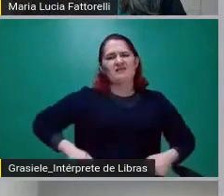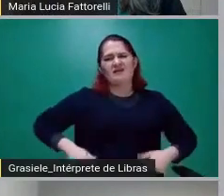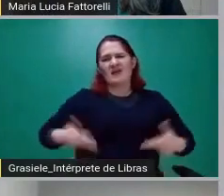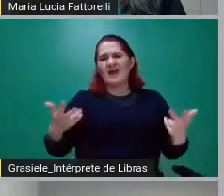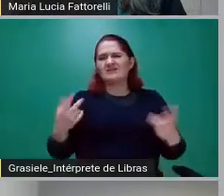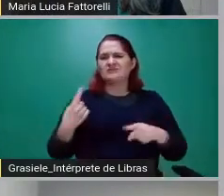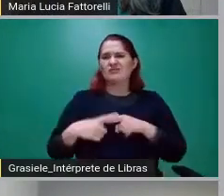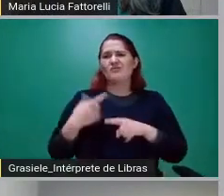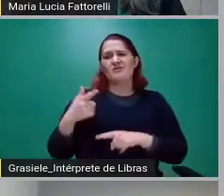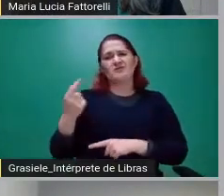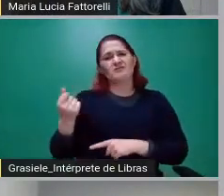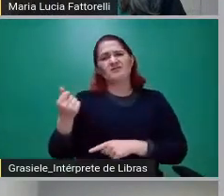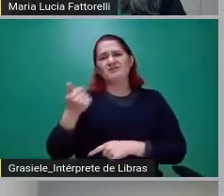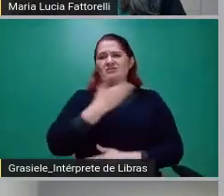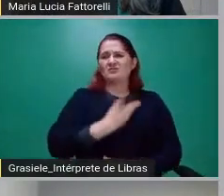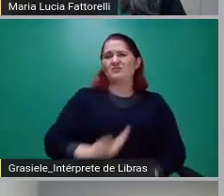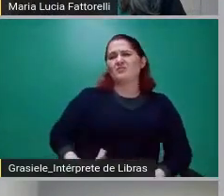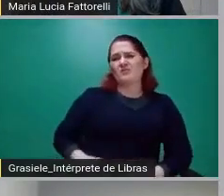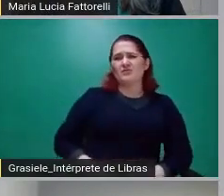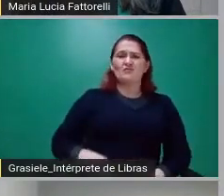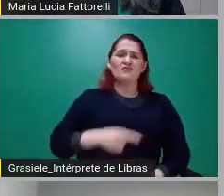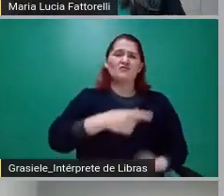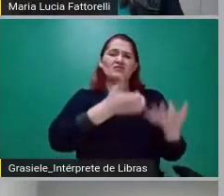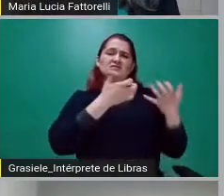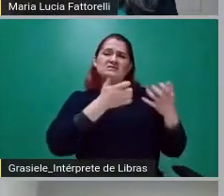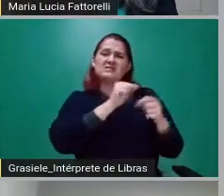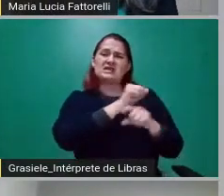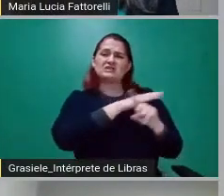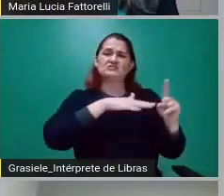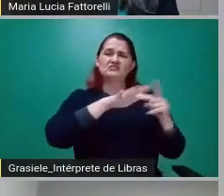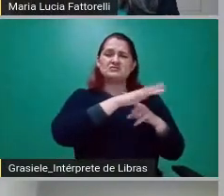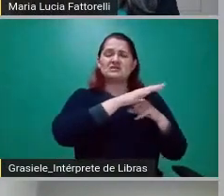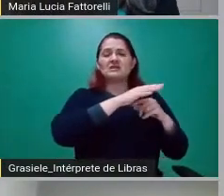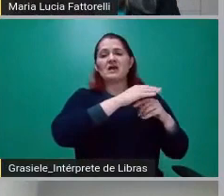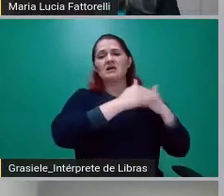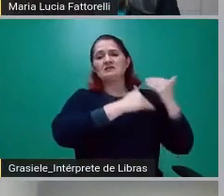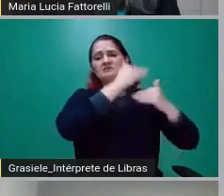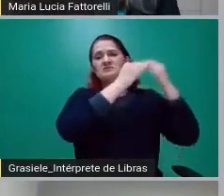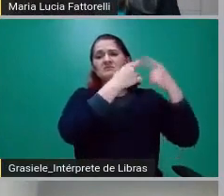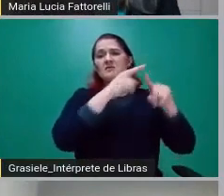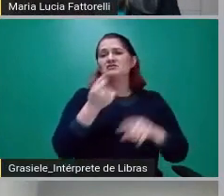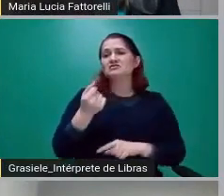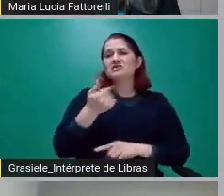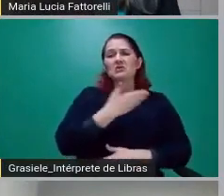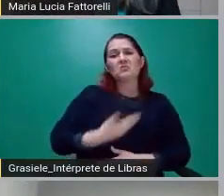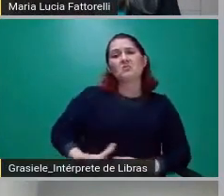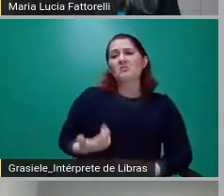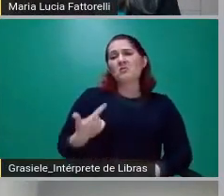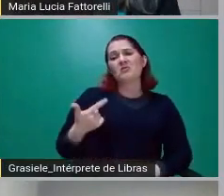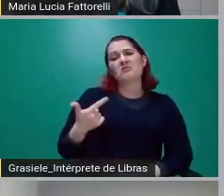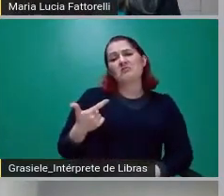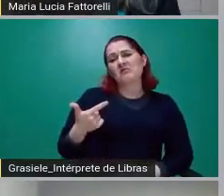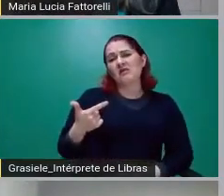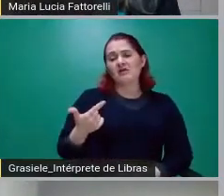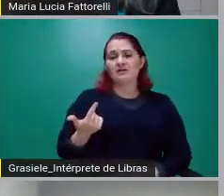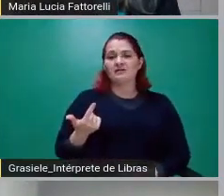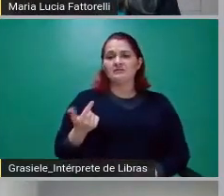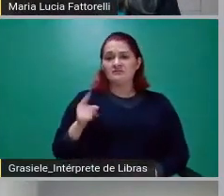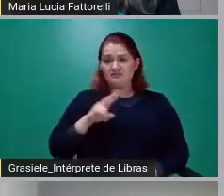dinheiro público para fazer frente a esses, entre